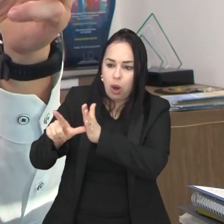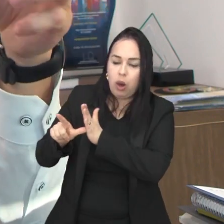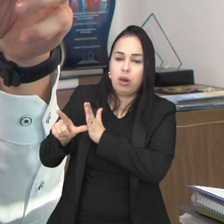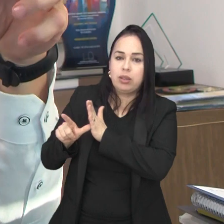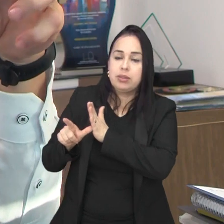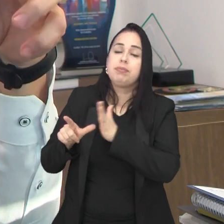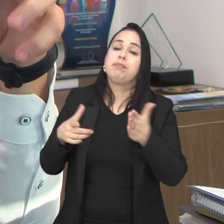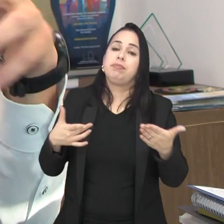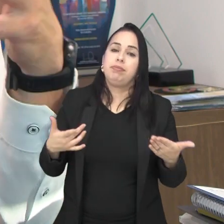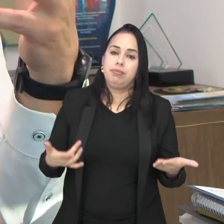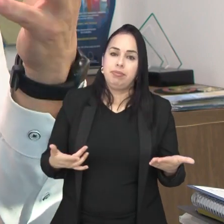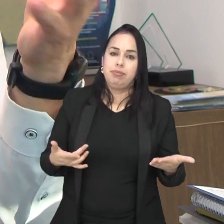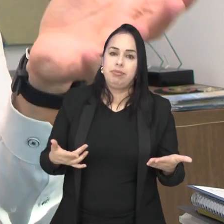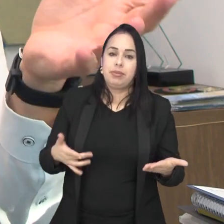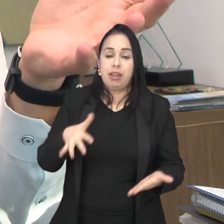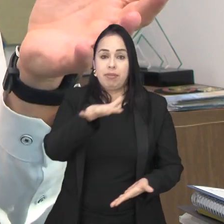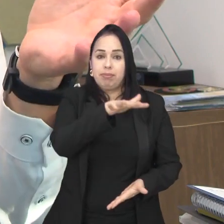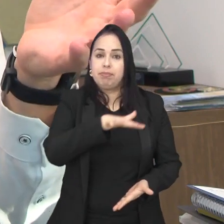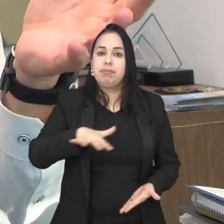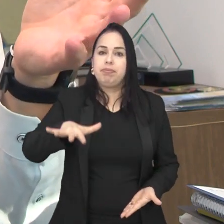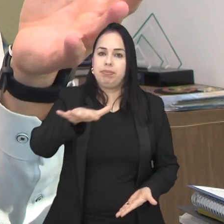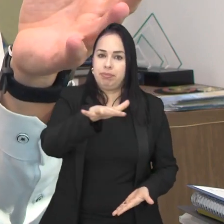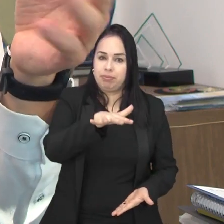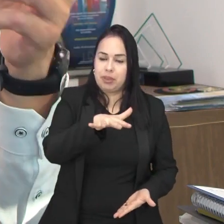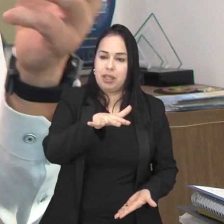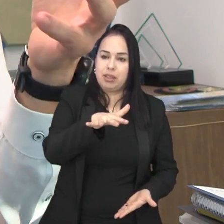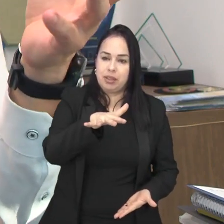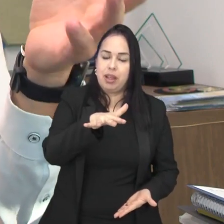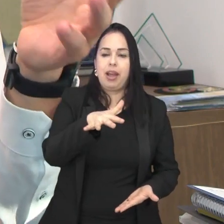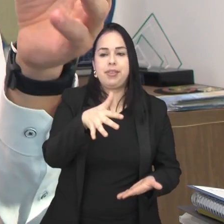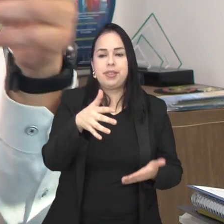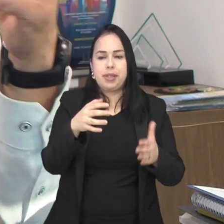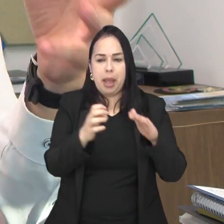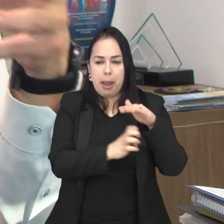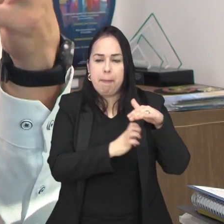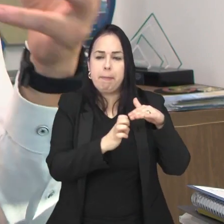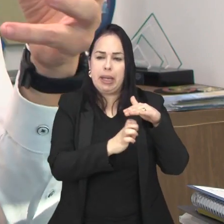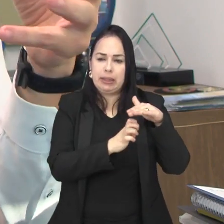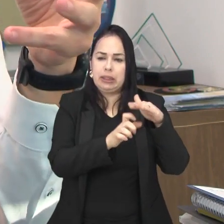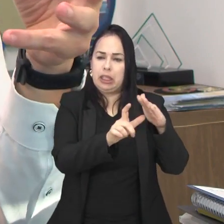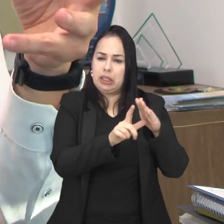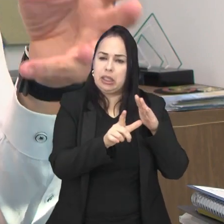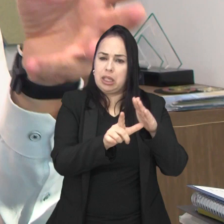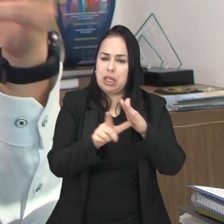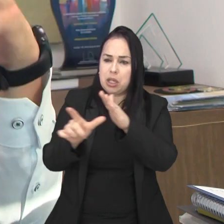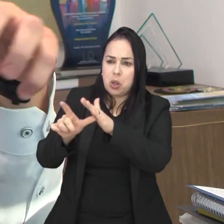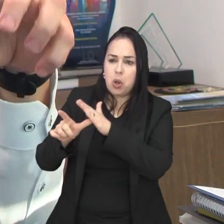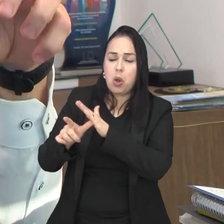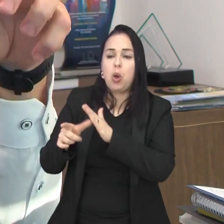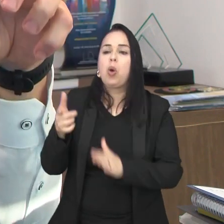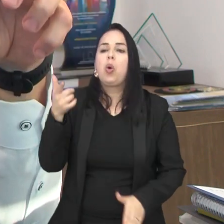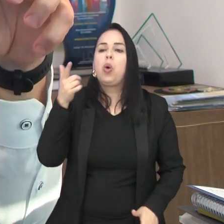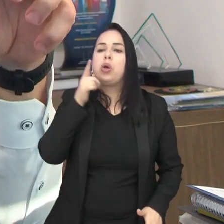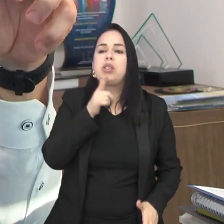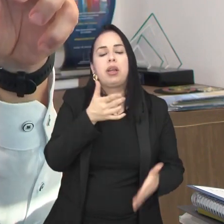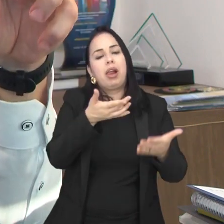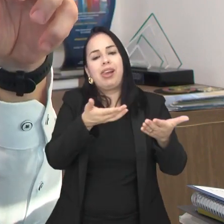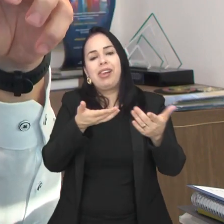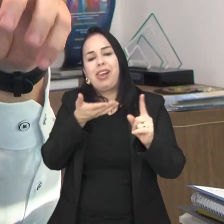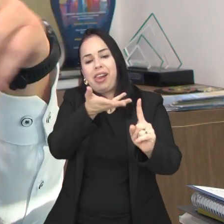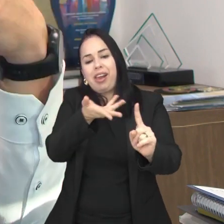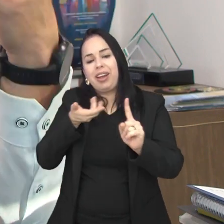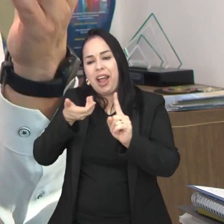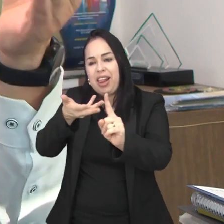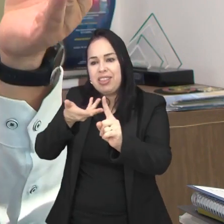né, e fazer com que esses ambientes, essas empresas de varejo e serviço, consigam atrair mais